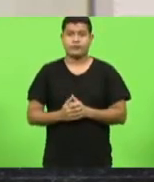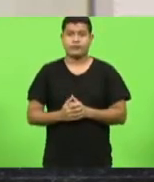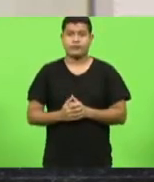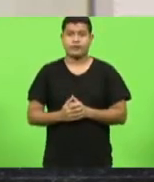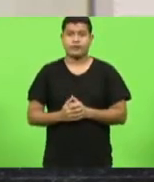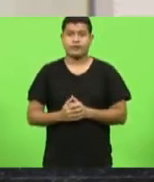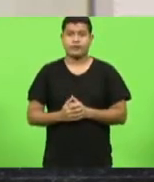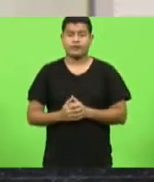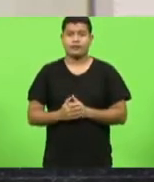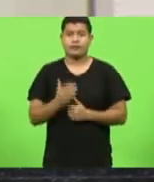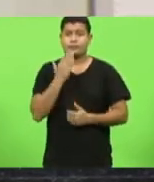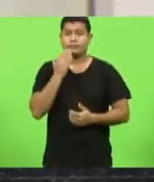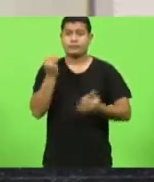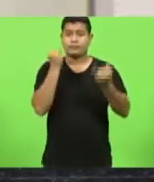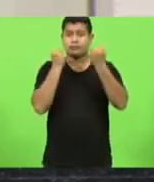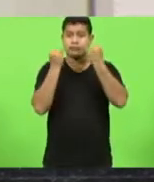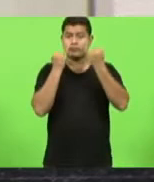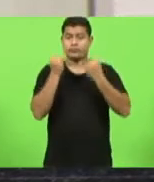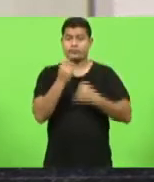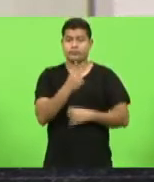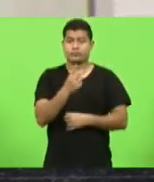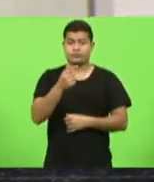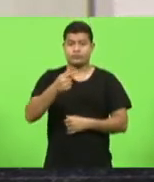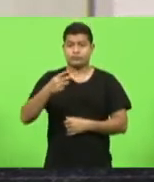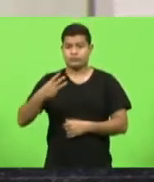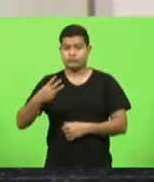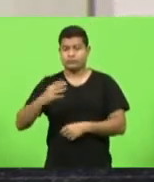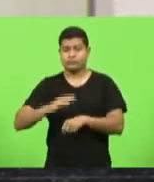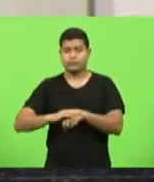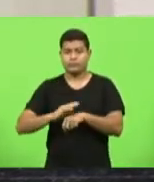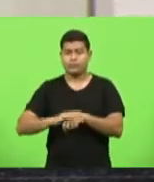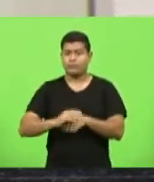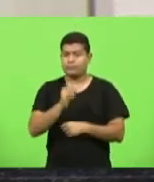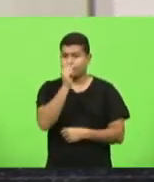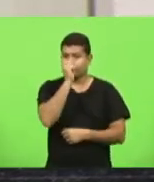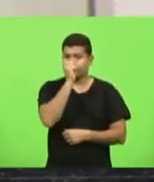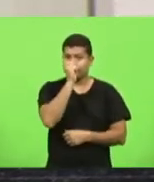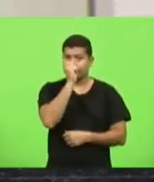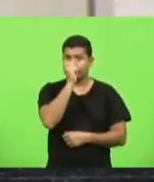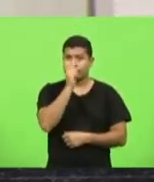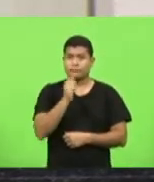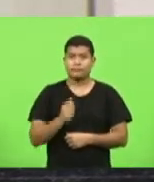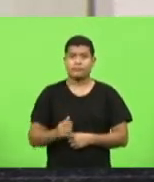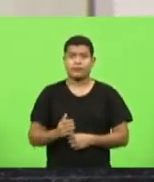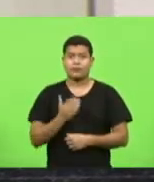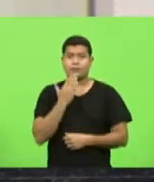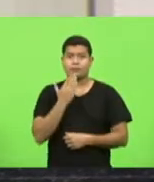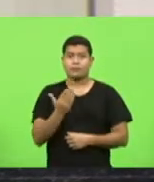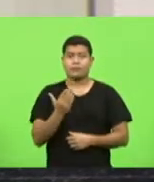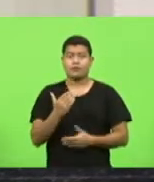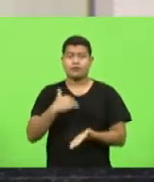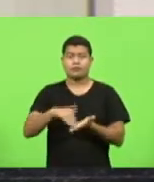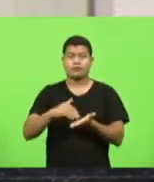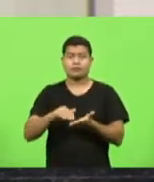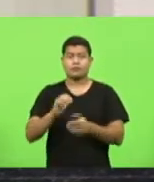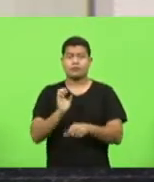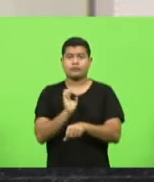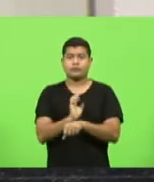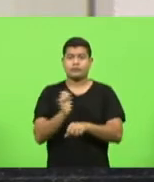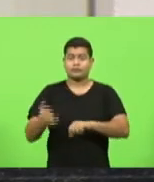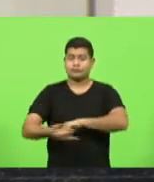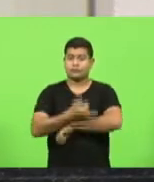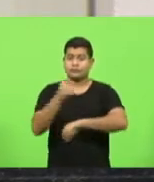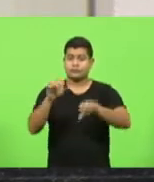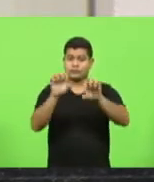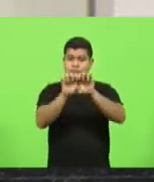pedido de informação número 273 deputado João Amin solicita ao secretário de estado da infraestrutura e mobilidade